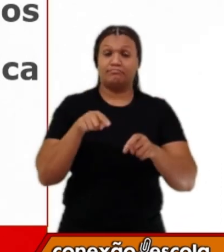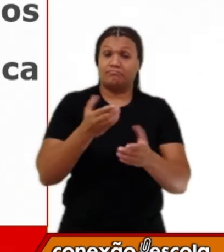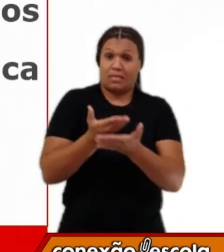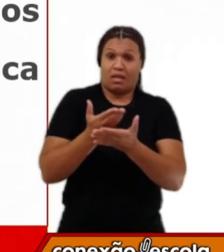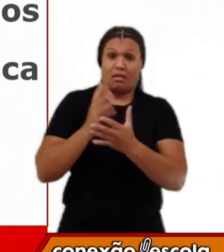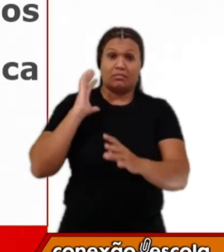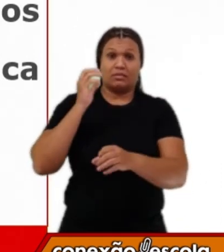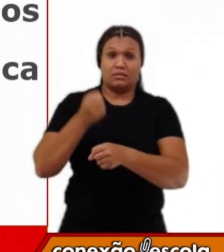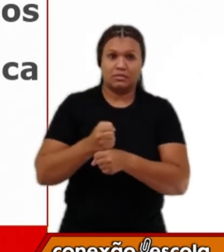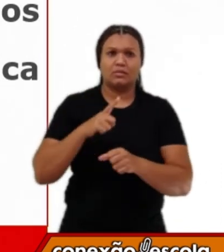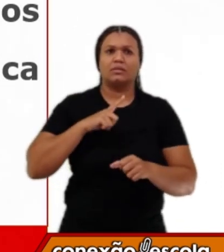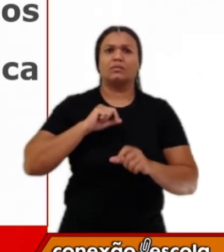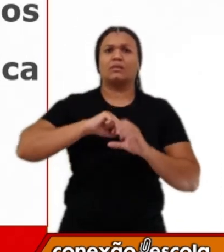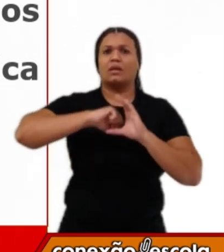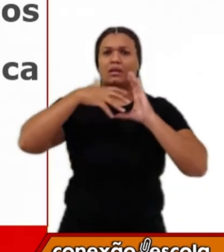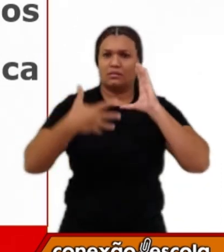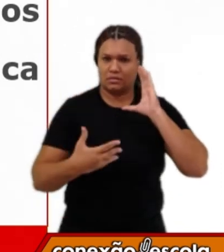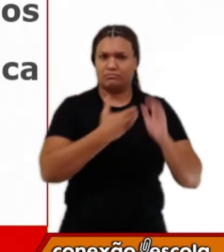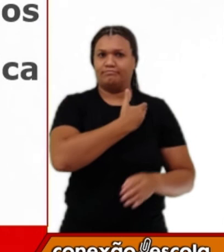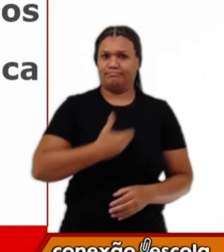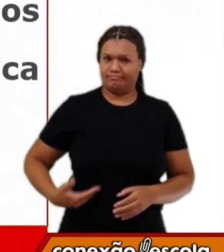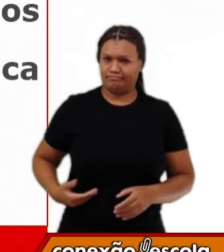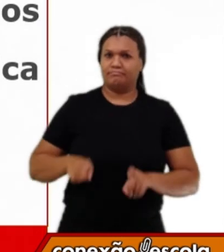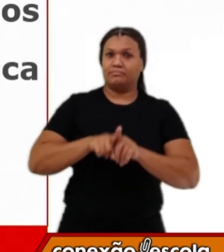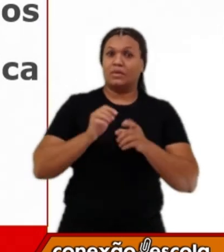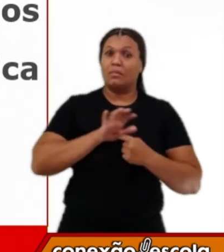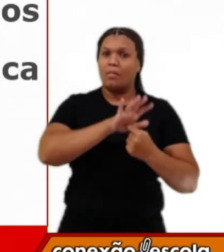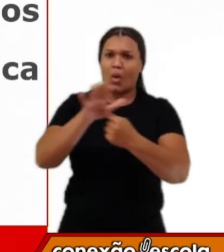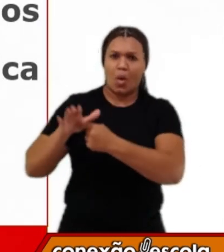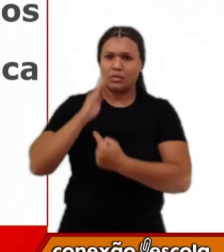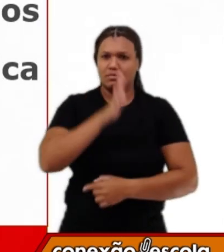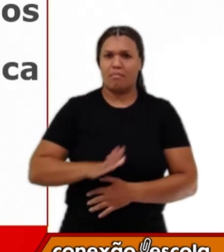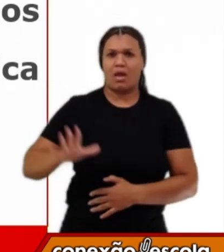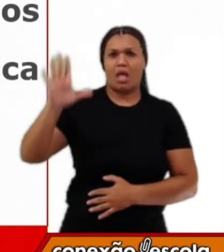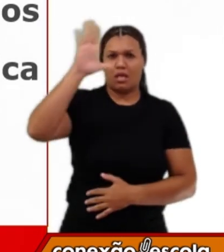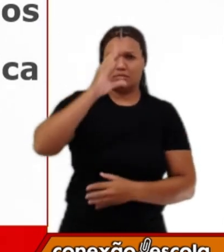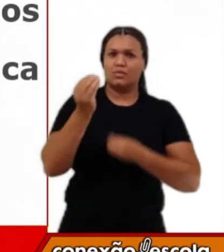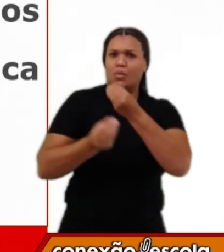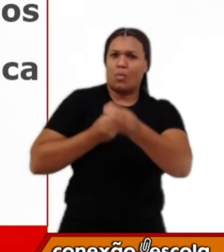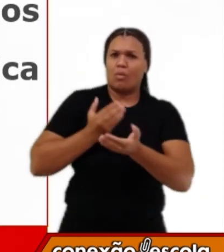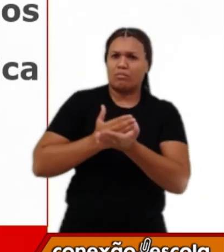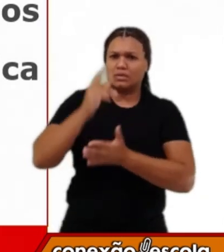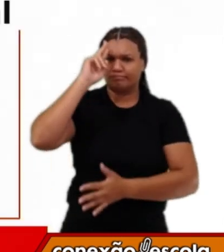as revoltas sociais e o início do movimento industrial no Brasil e apresentamos os fatores que